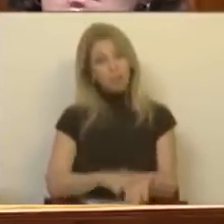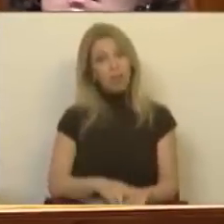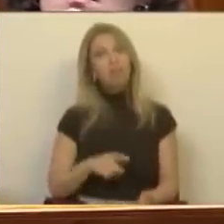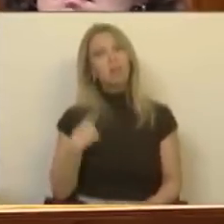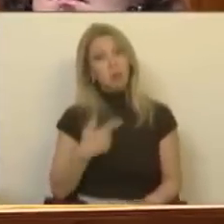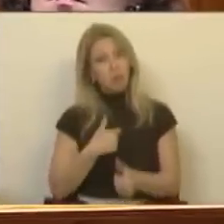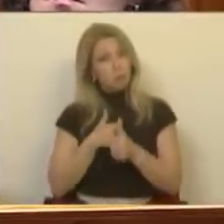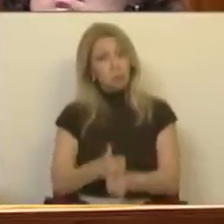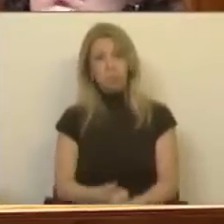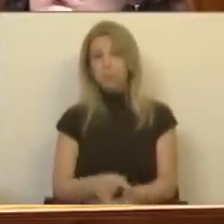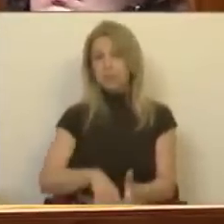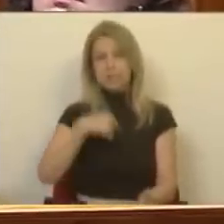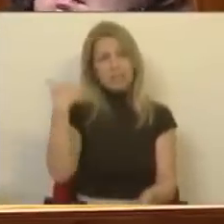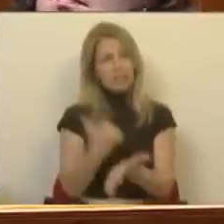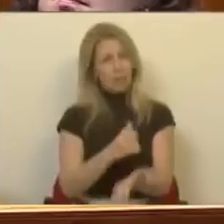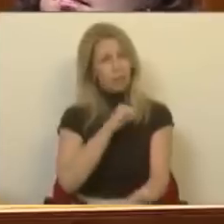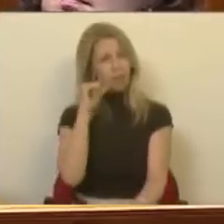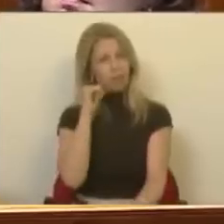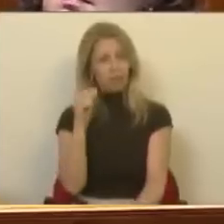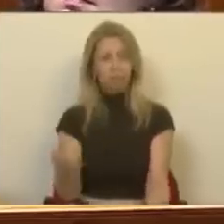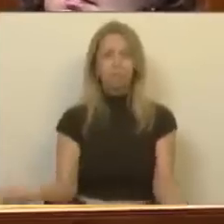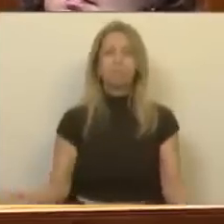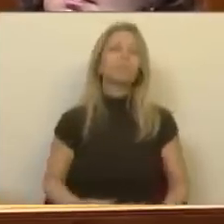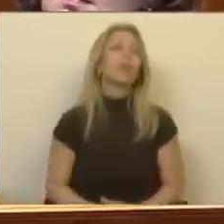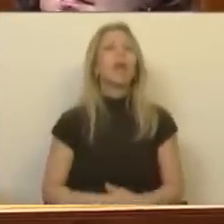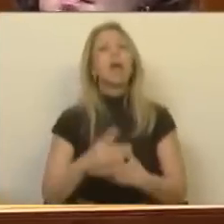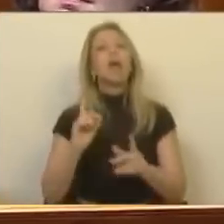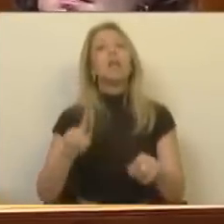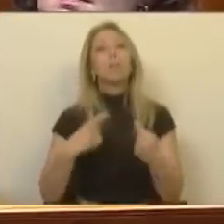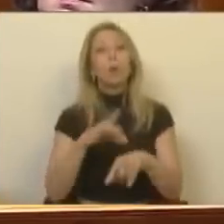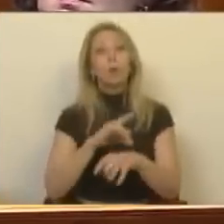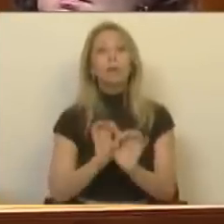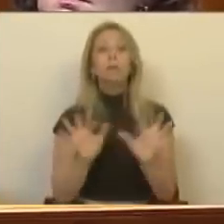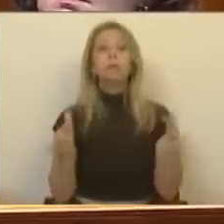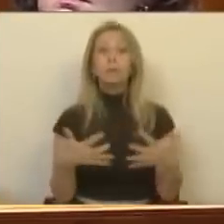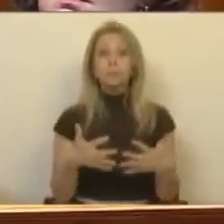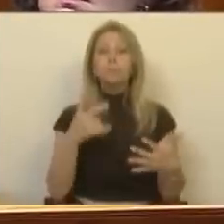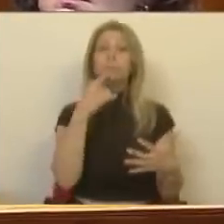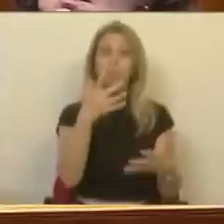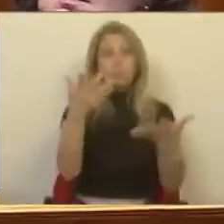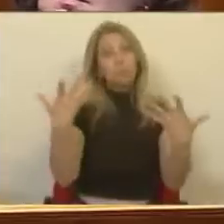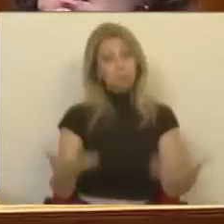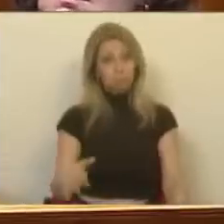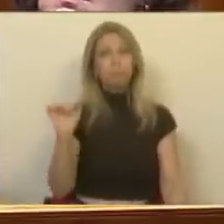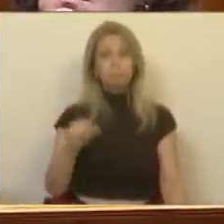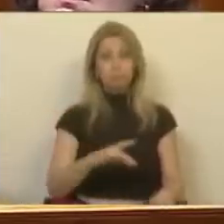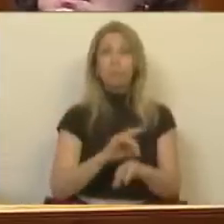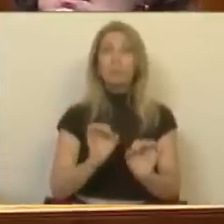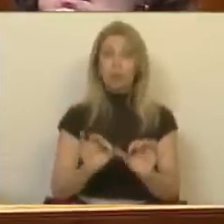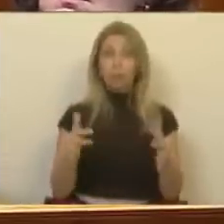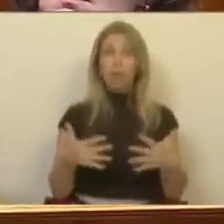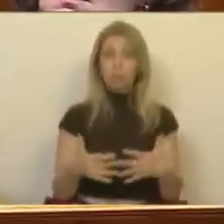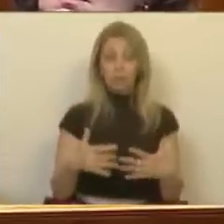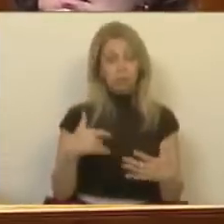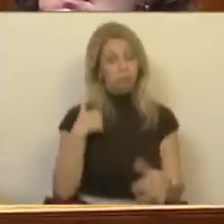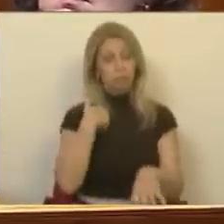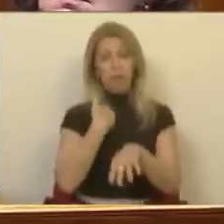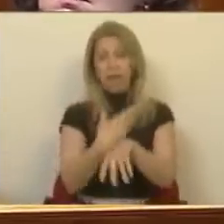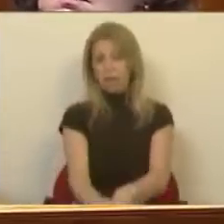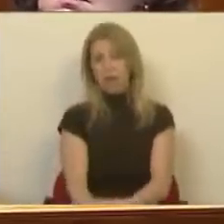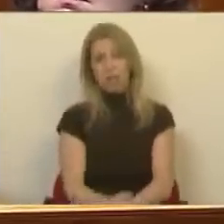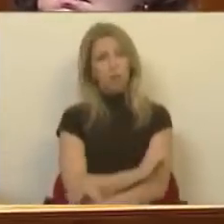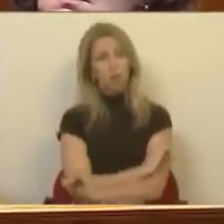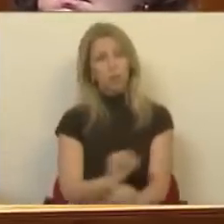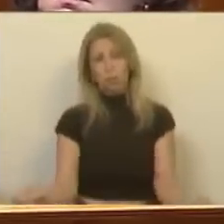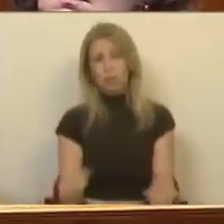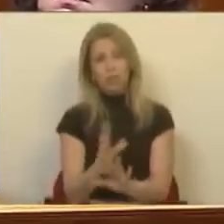Portugal 2020 depois chegou a pandemia disseram agora é que é porque companhia vai ser impossível vai ser um atraso Irreversível na execução